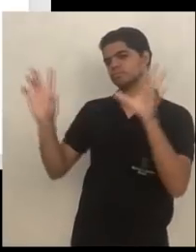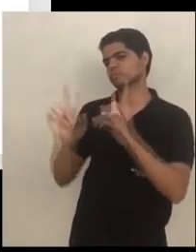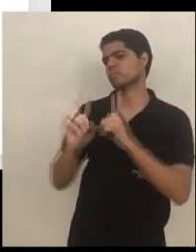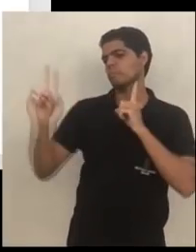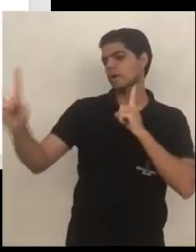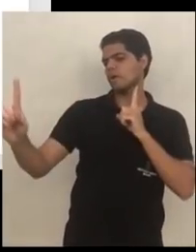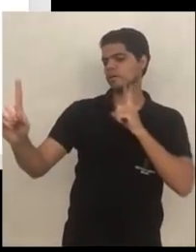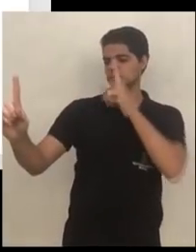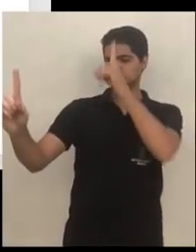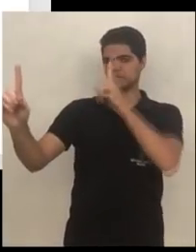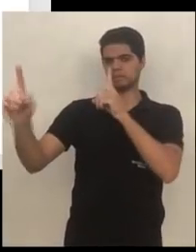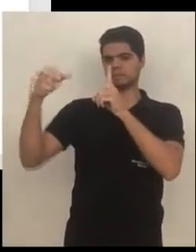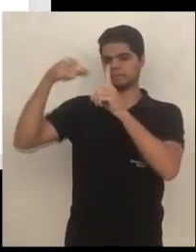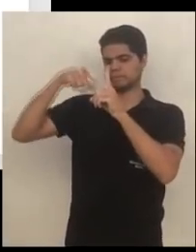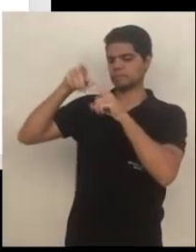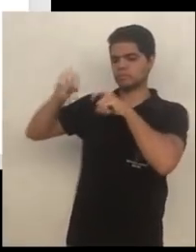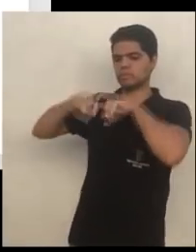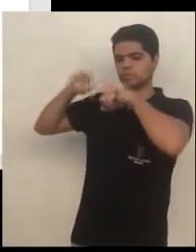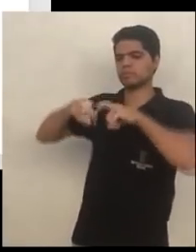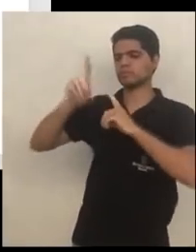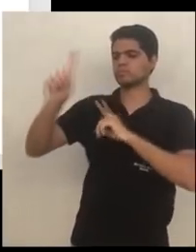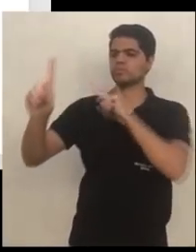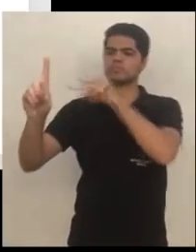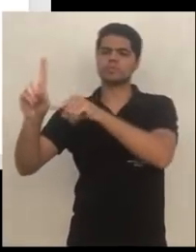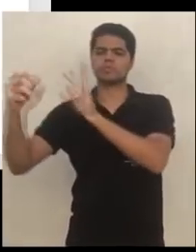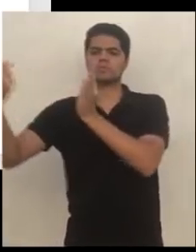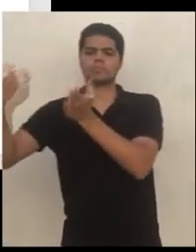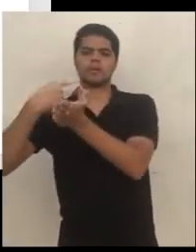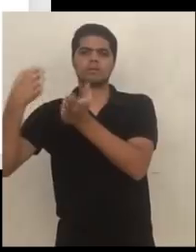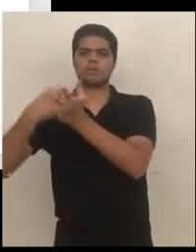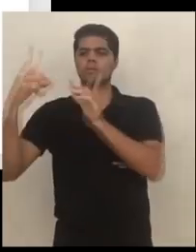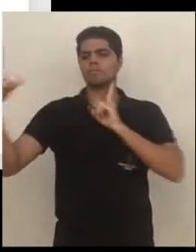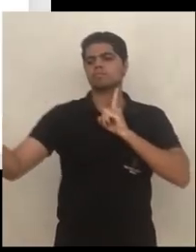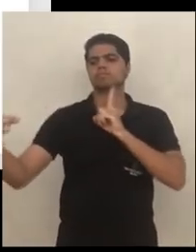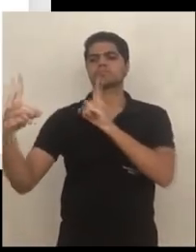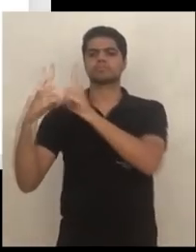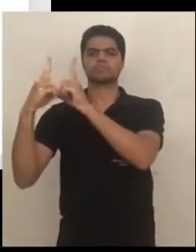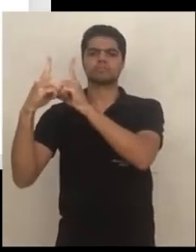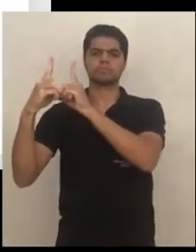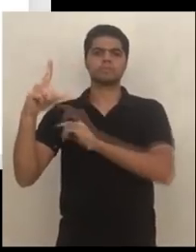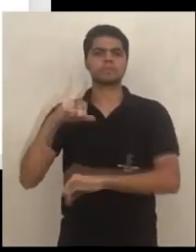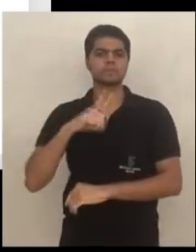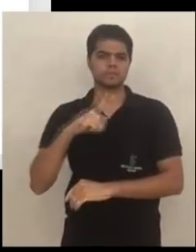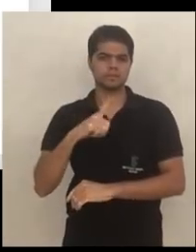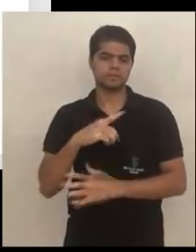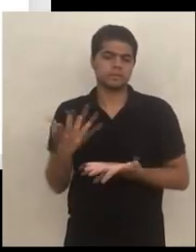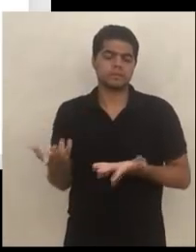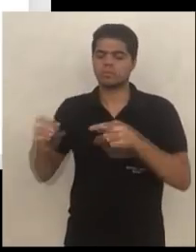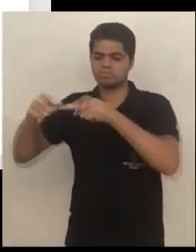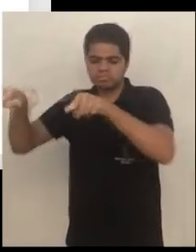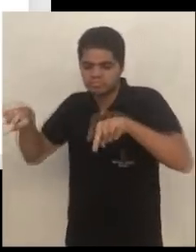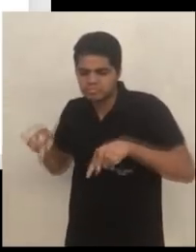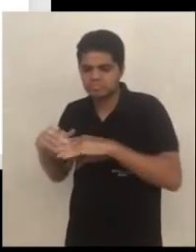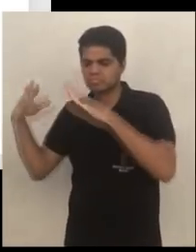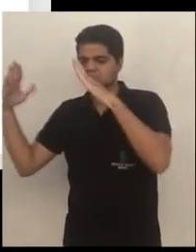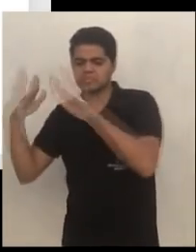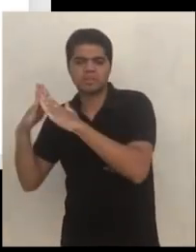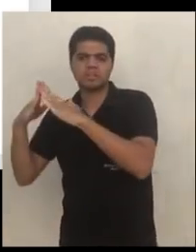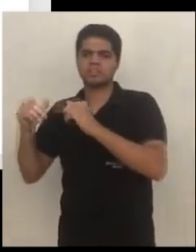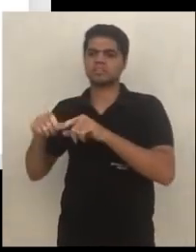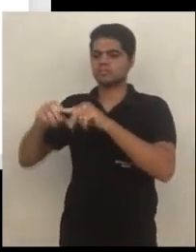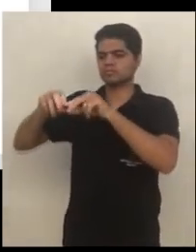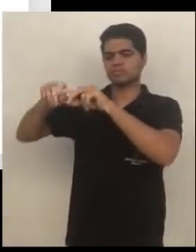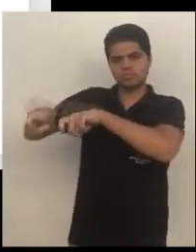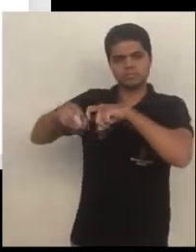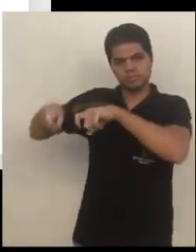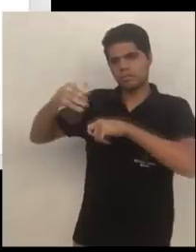do agricultor para o consumidor, na feira livre, ou no seu mini estabelecimento, no seu estabelecimento, na sua propriedade. Então,